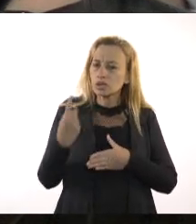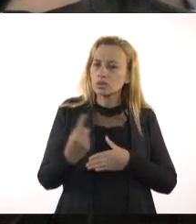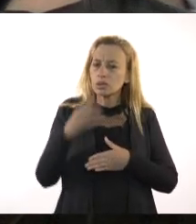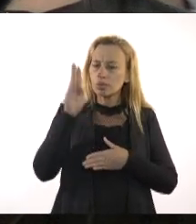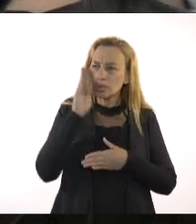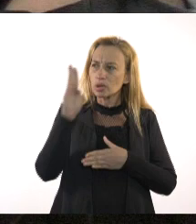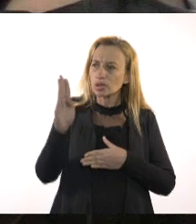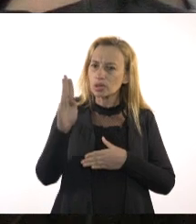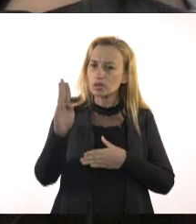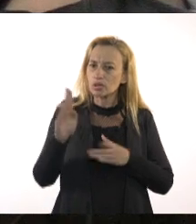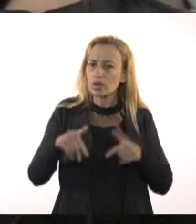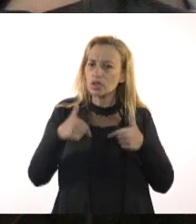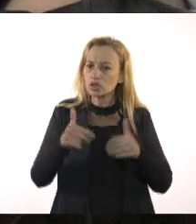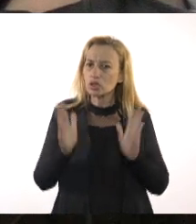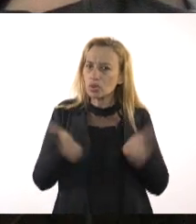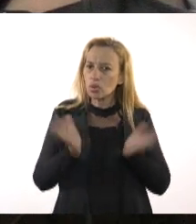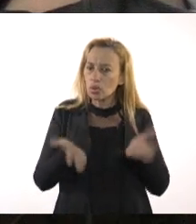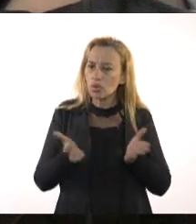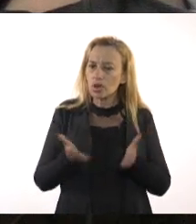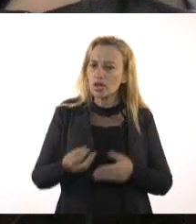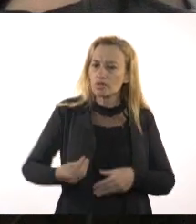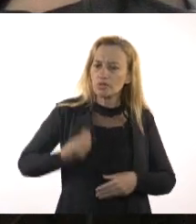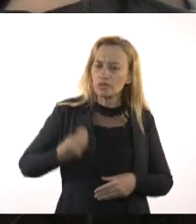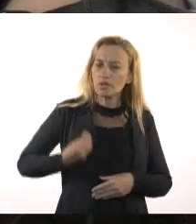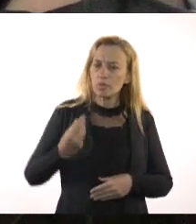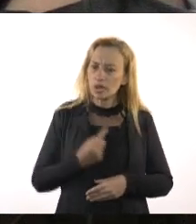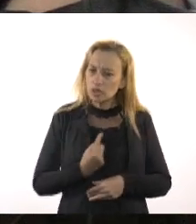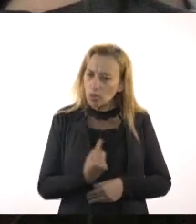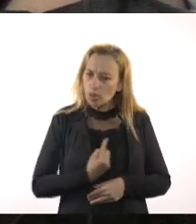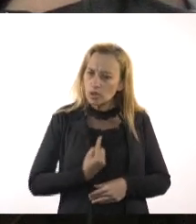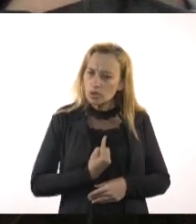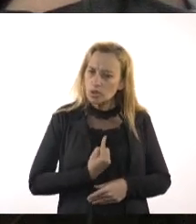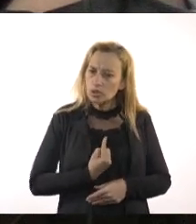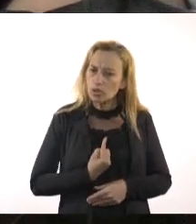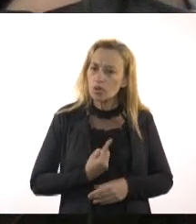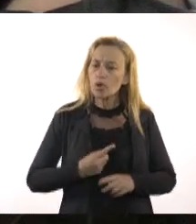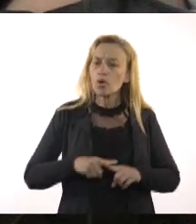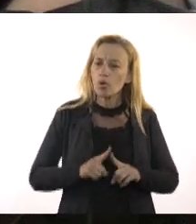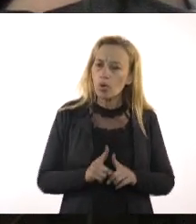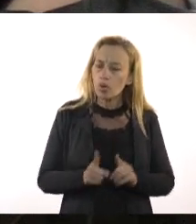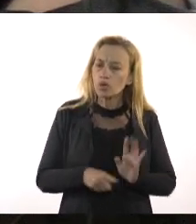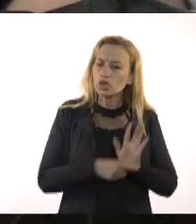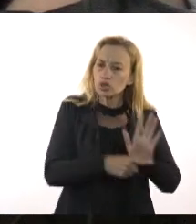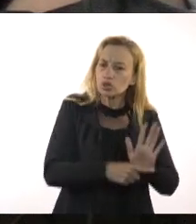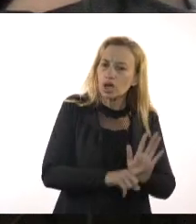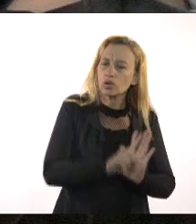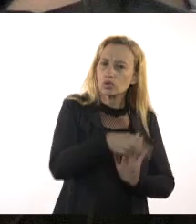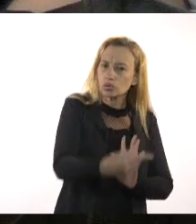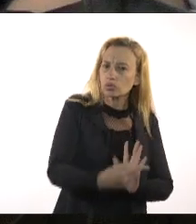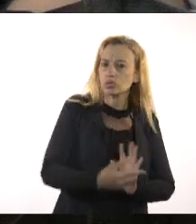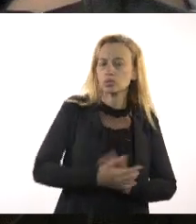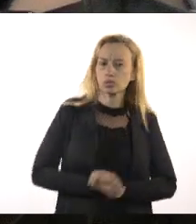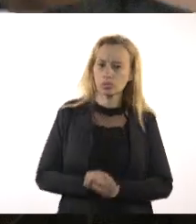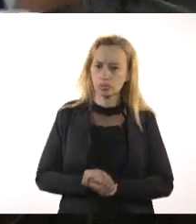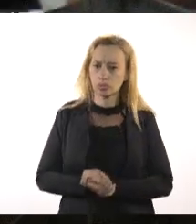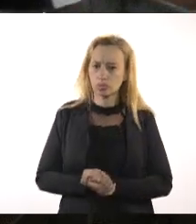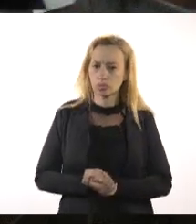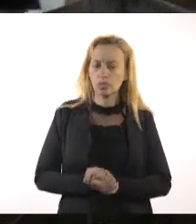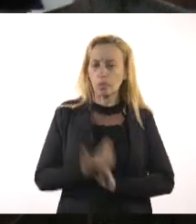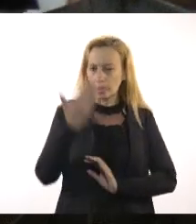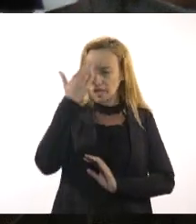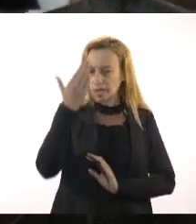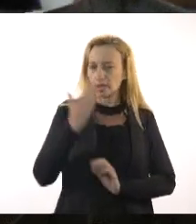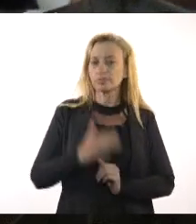prioridades atuais é viver para a gente mesmo ou em benefício dos outros?